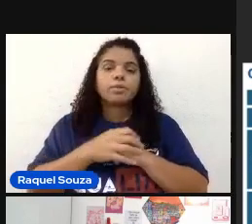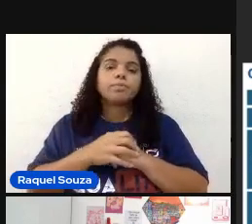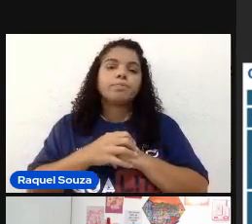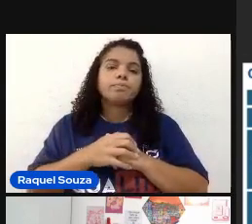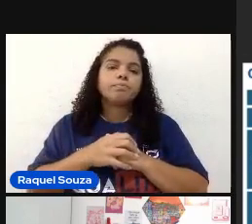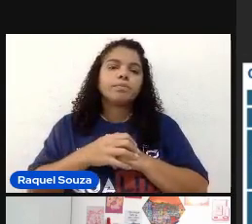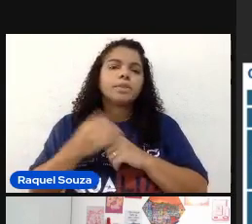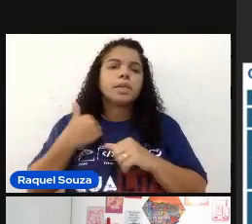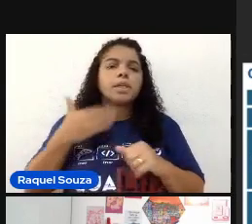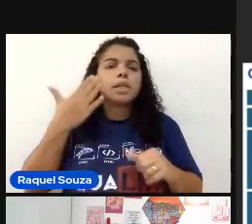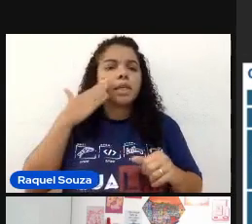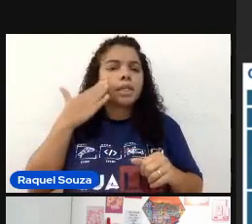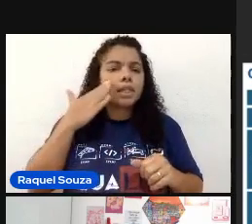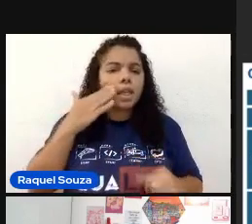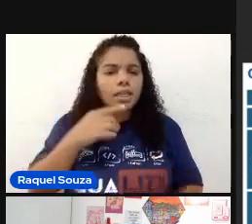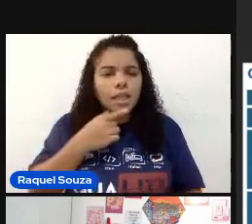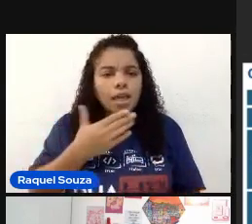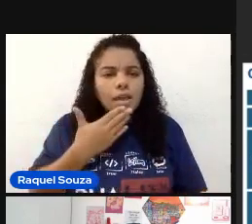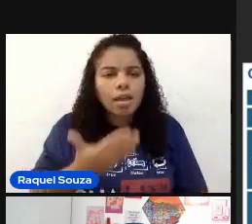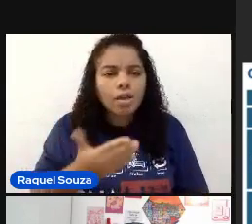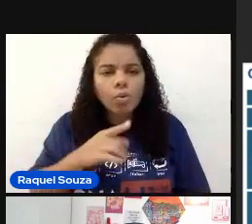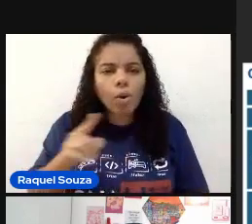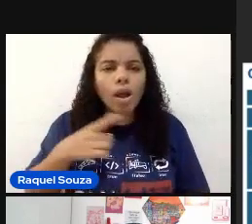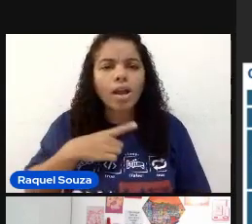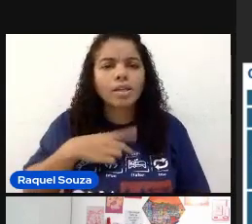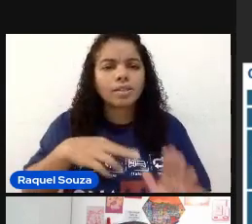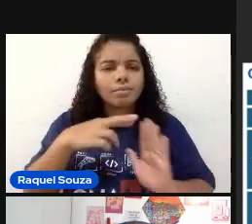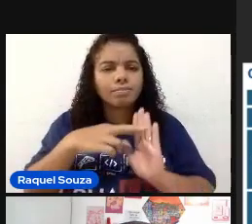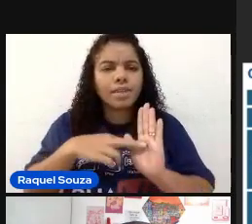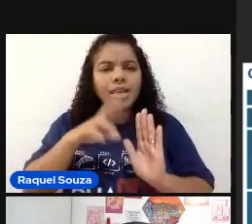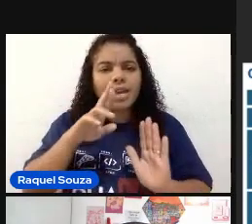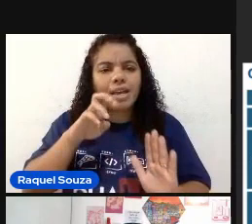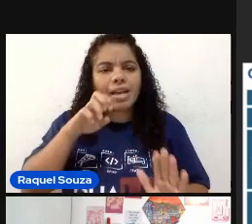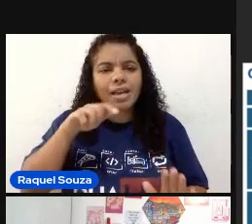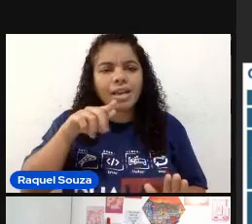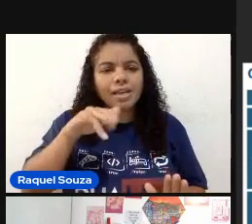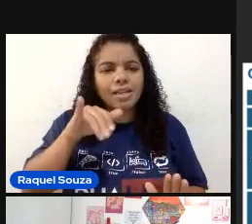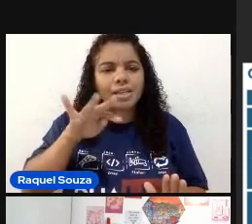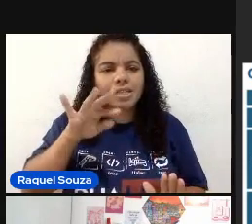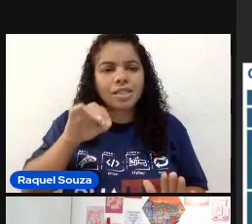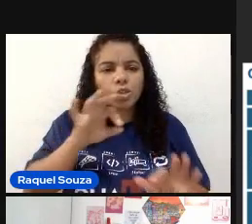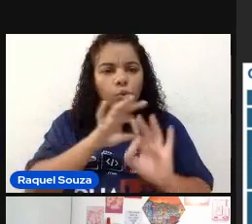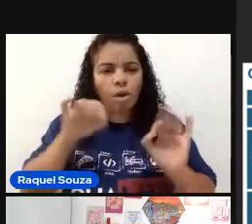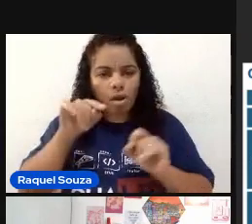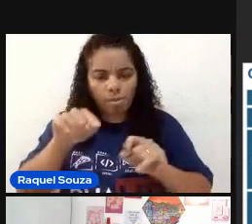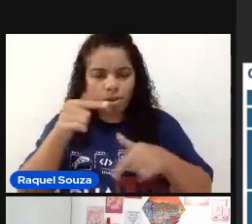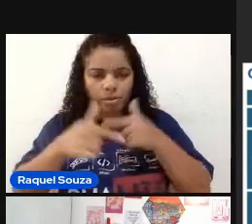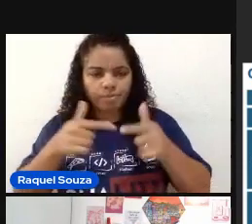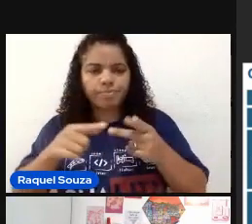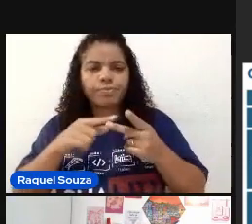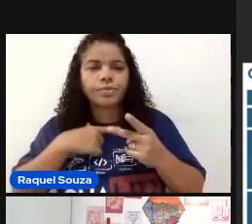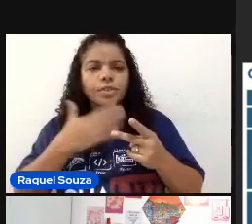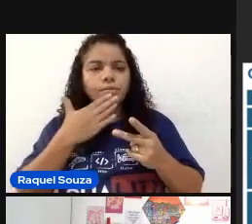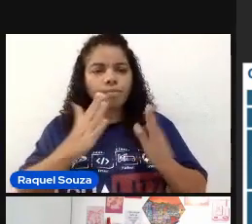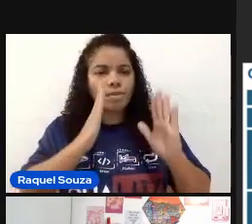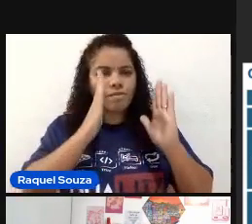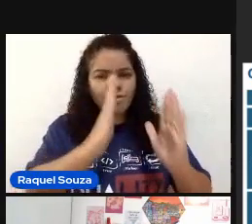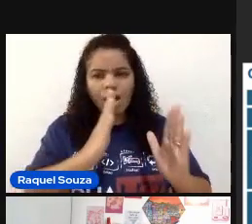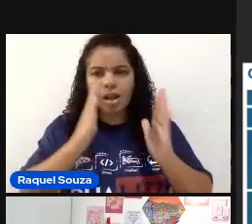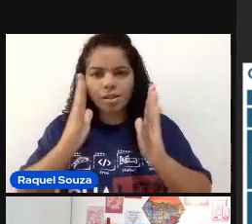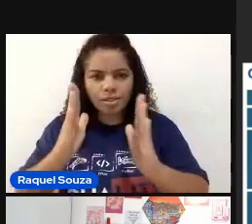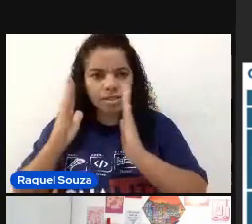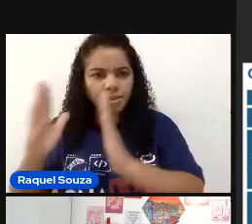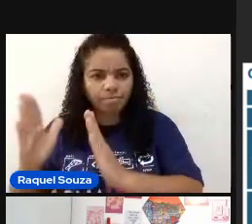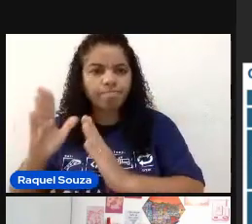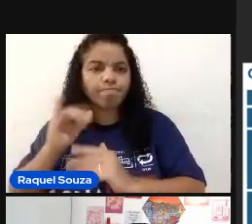entender quais são os requisitos ideais para esse serviço, as fases que eu posso estar atravessando